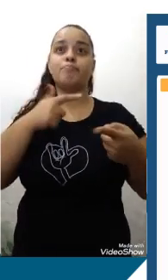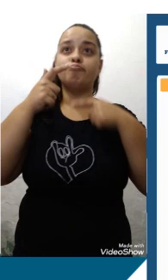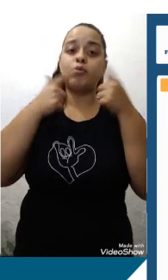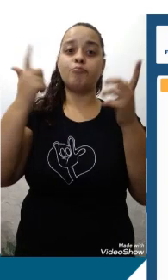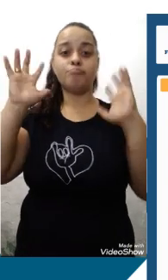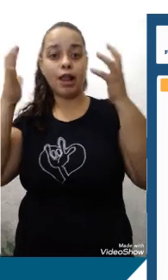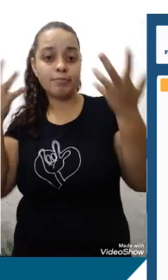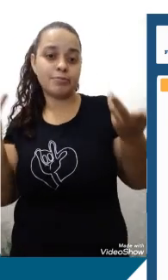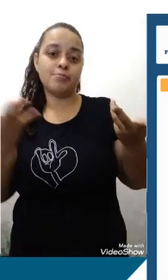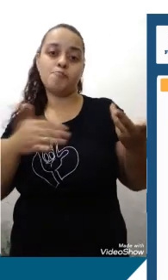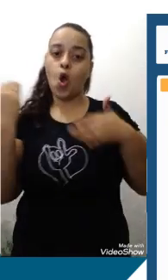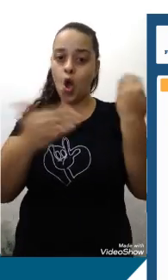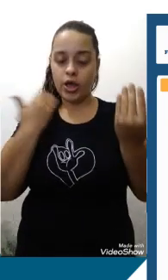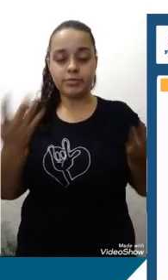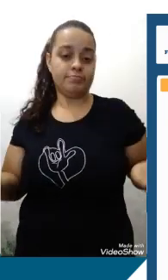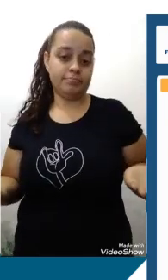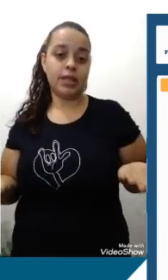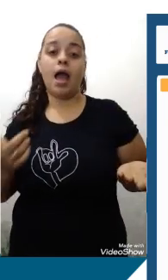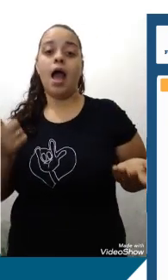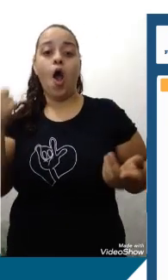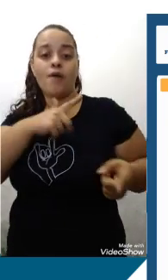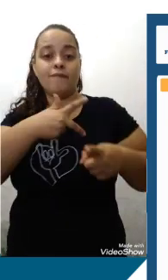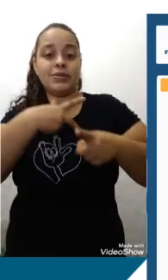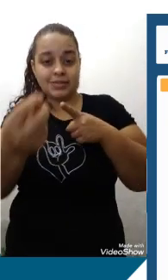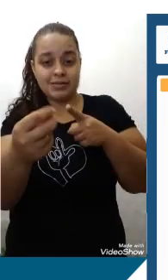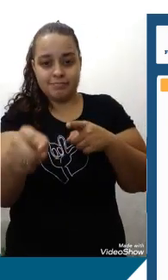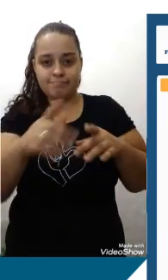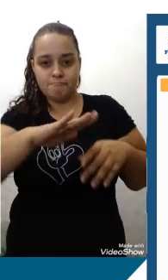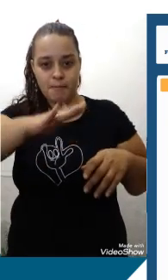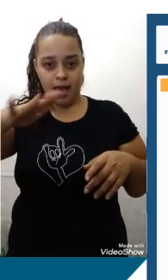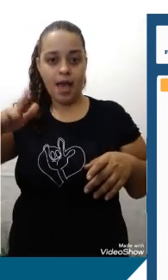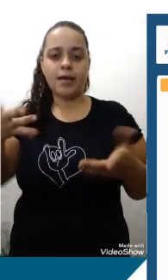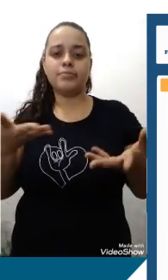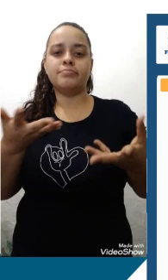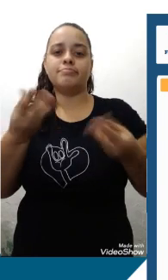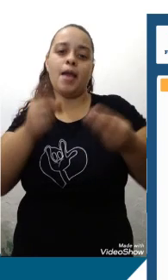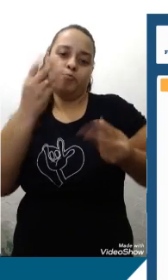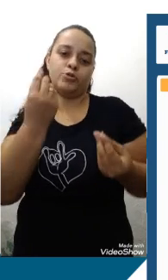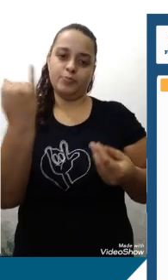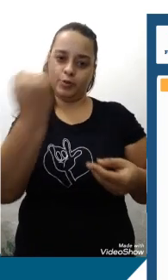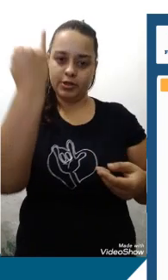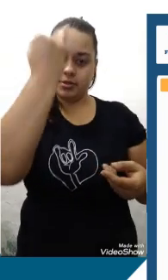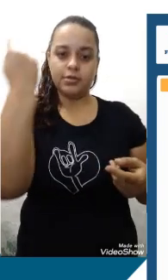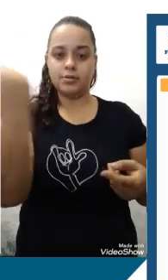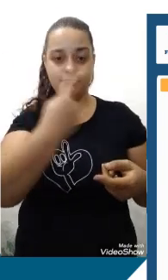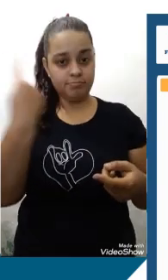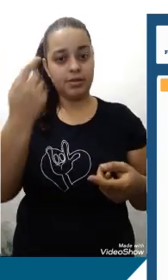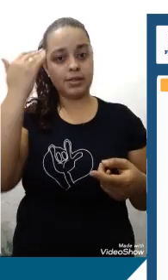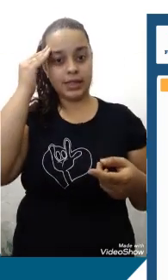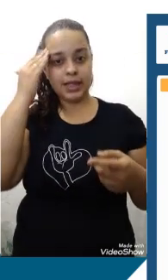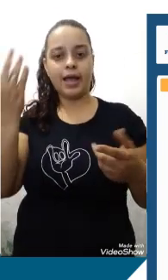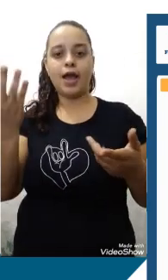de morte. Então, vencer os mares é um aspecto significativo desse processo e que vai permitir que